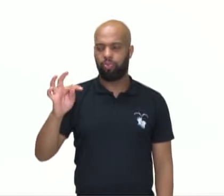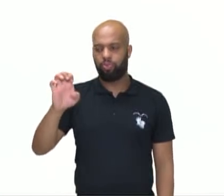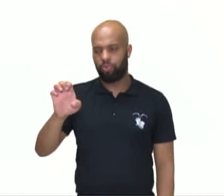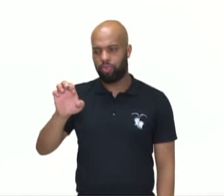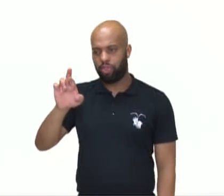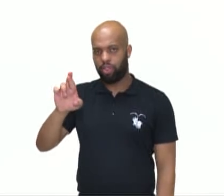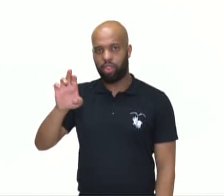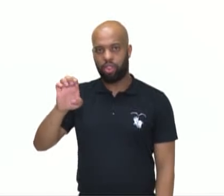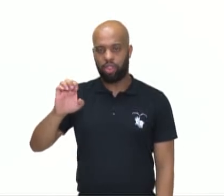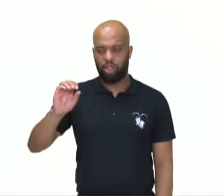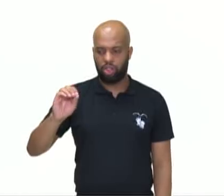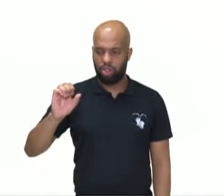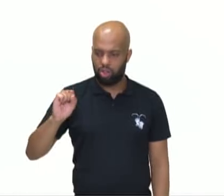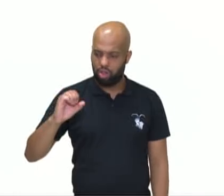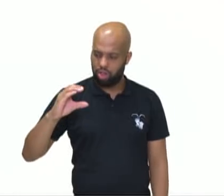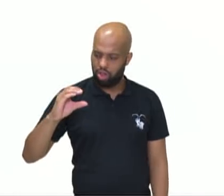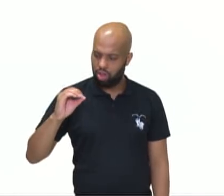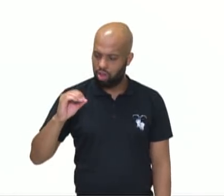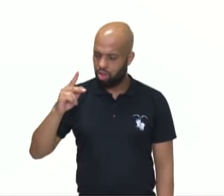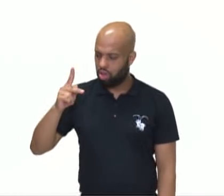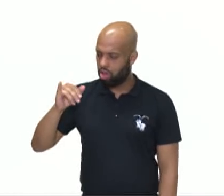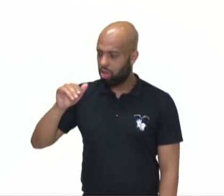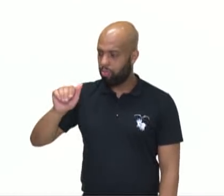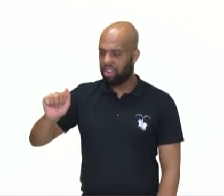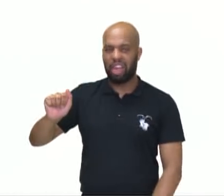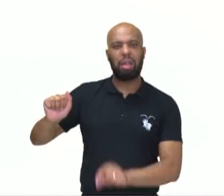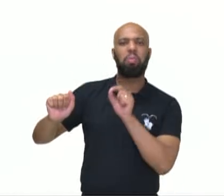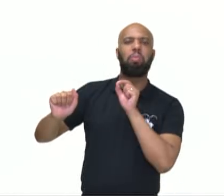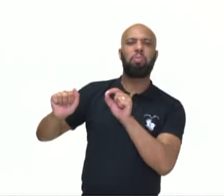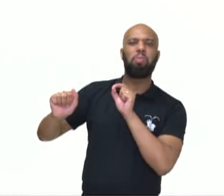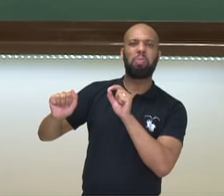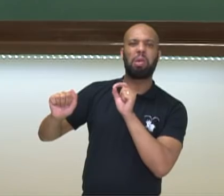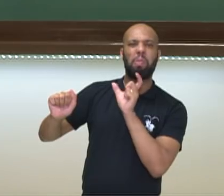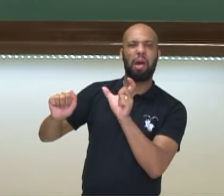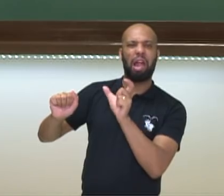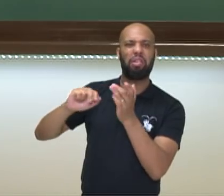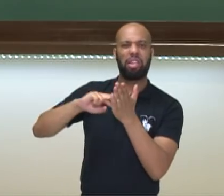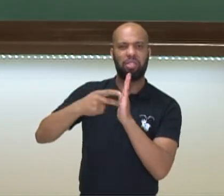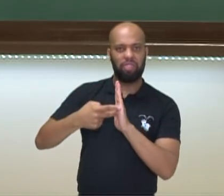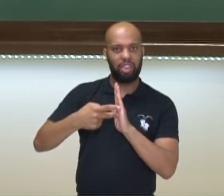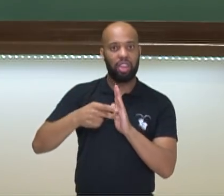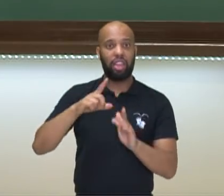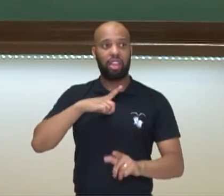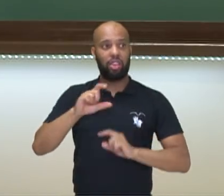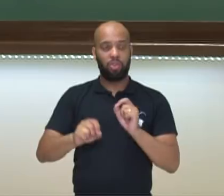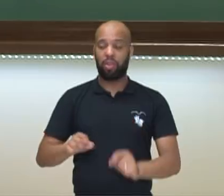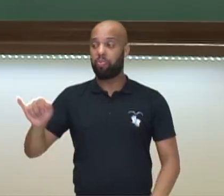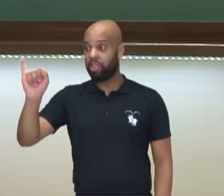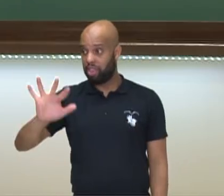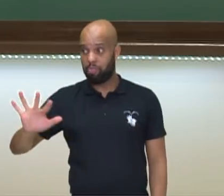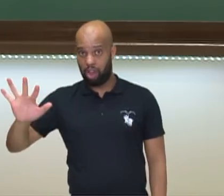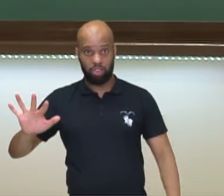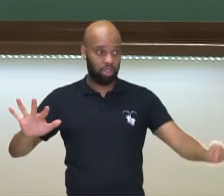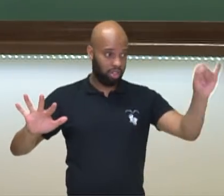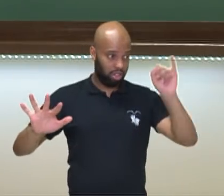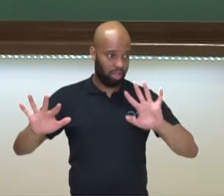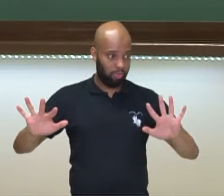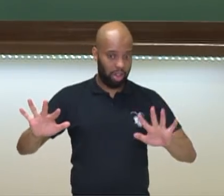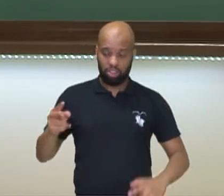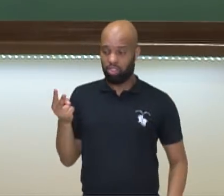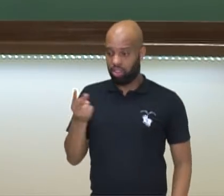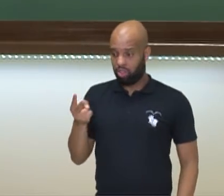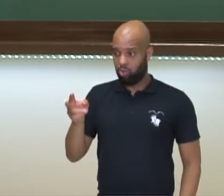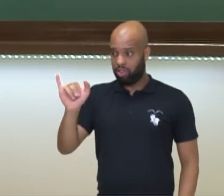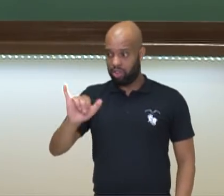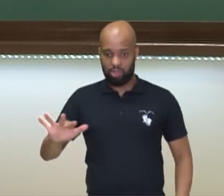essa tecnologia da estereoscopia? É aquilo de enviar imagens diferentes para cada